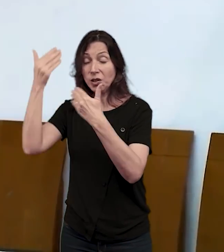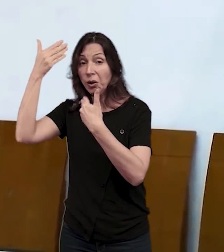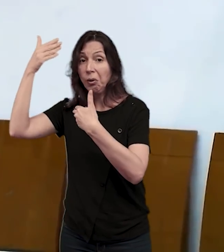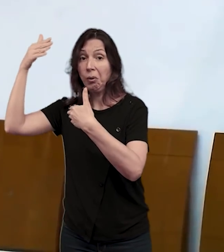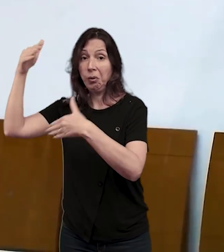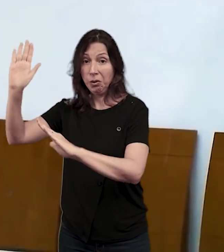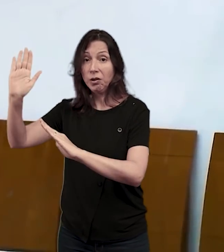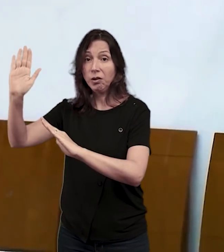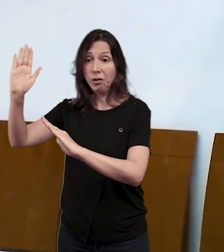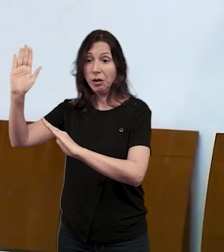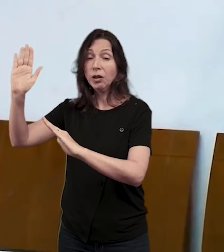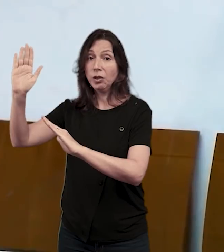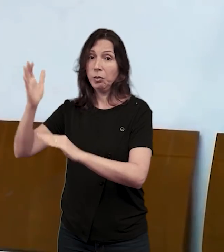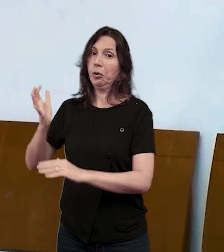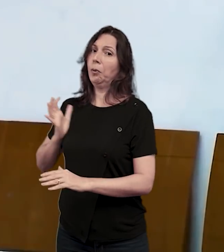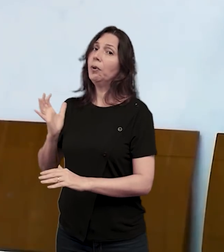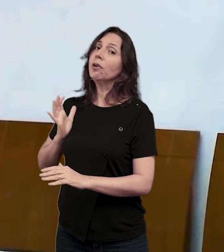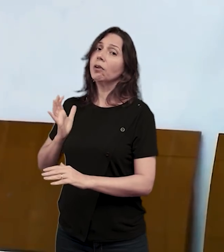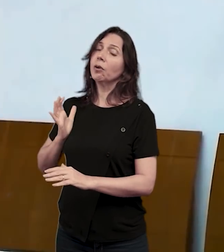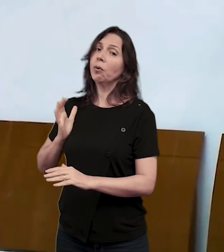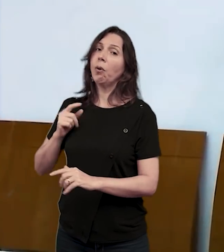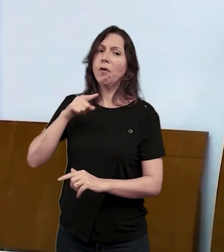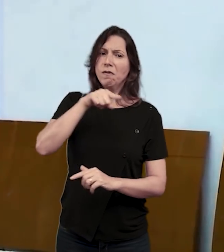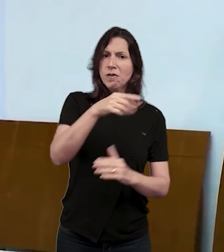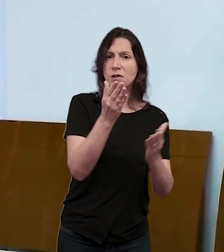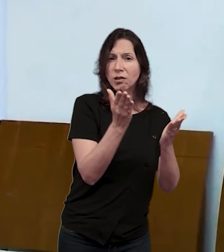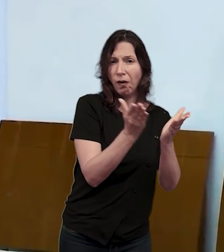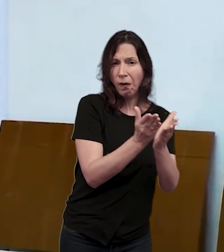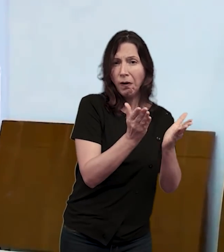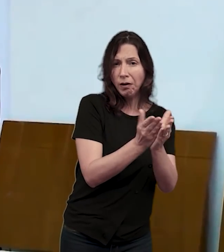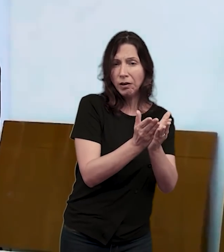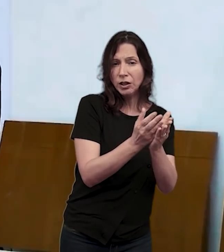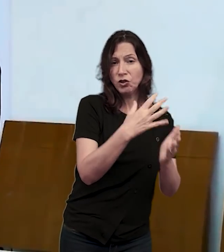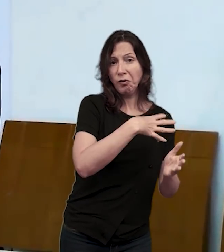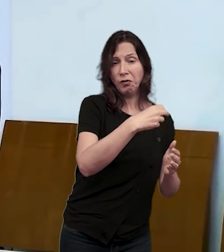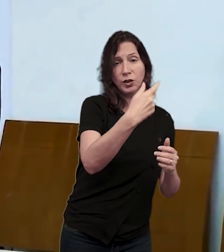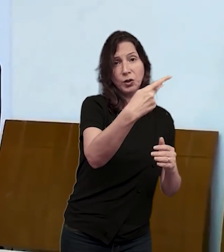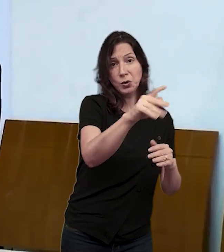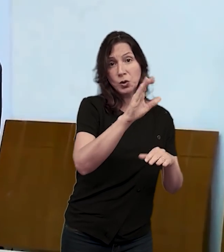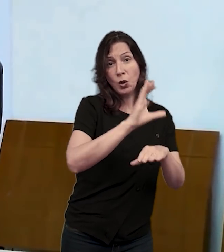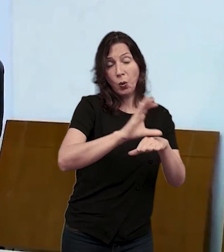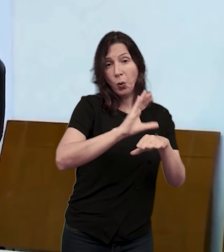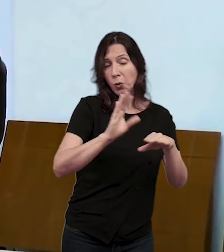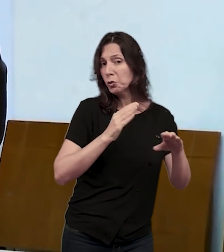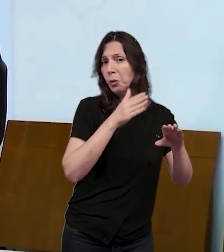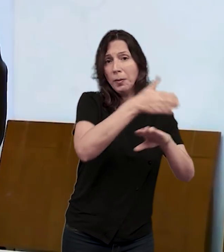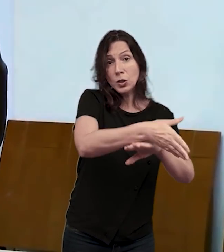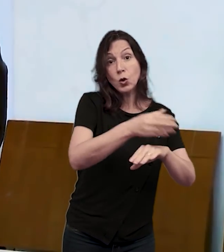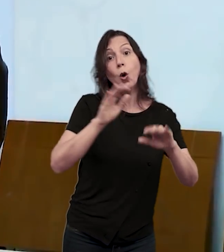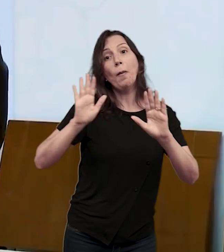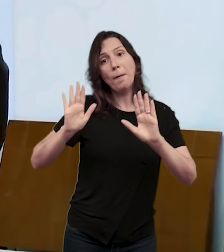Você não é crente, seu filho não passou naquele curso que queria, mas o cara lá que não é crente, passou.